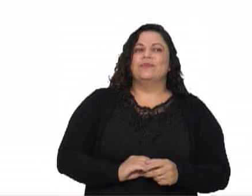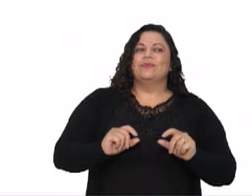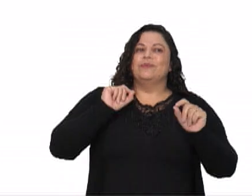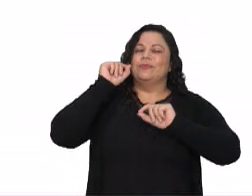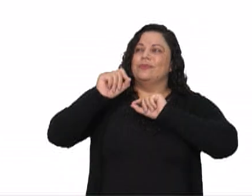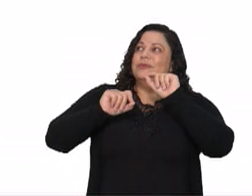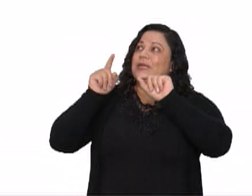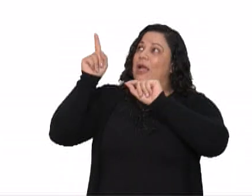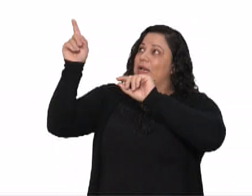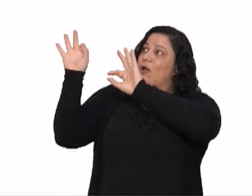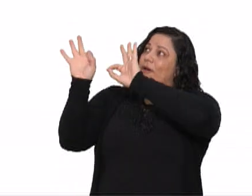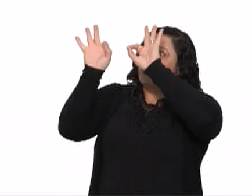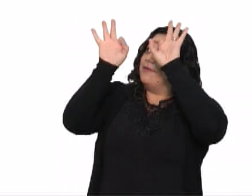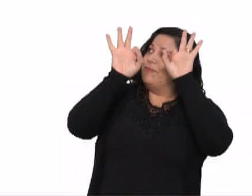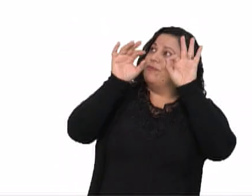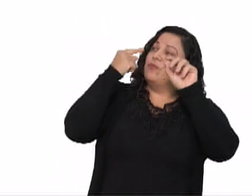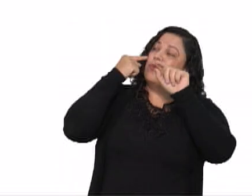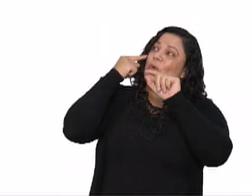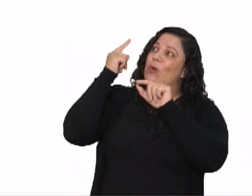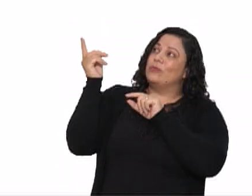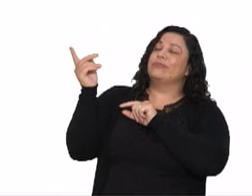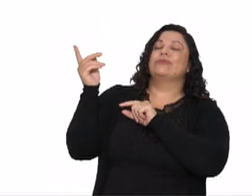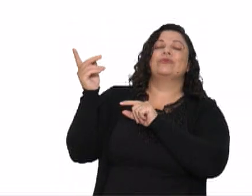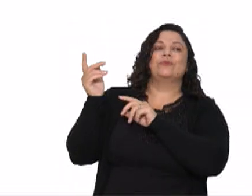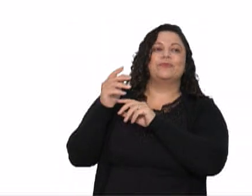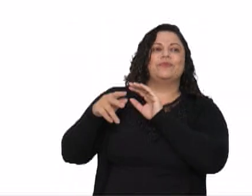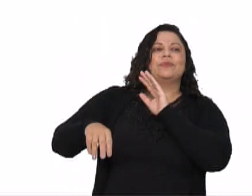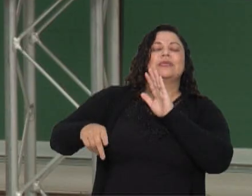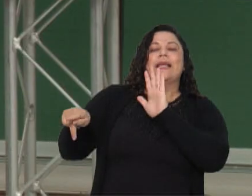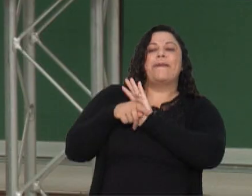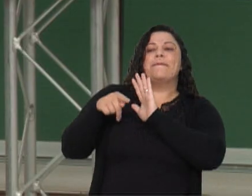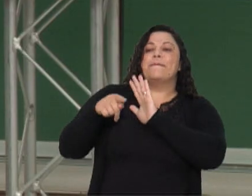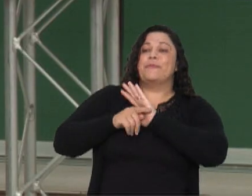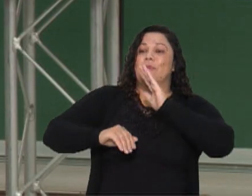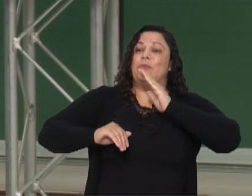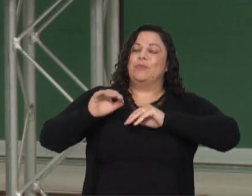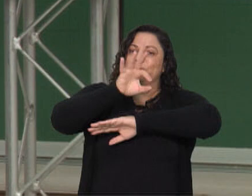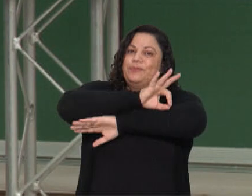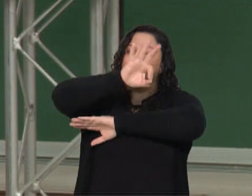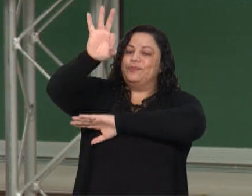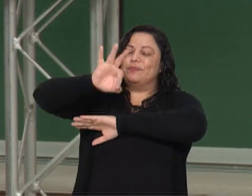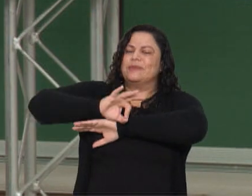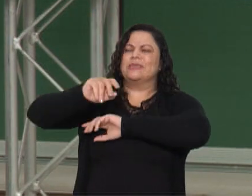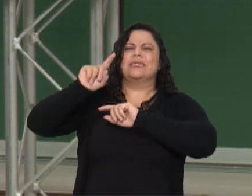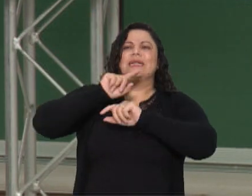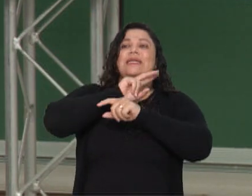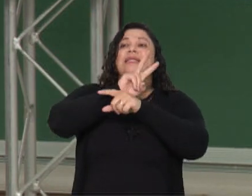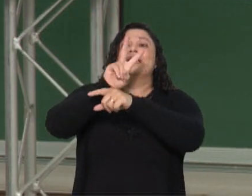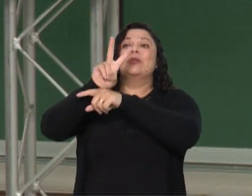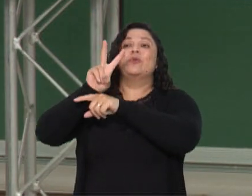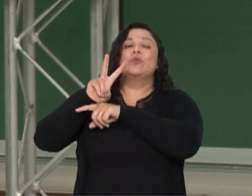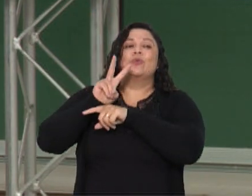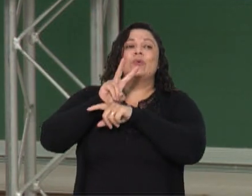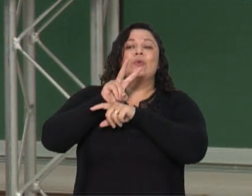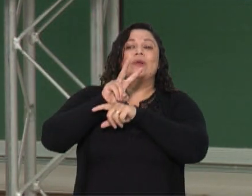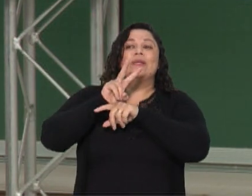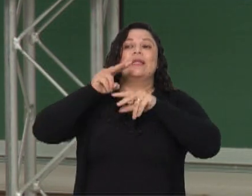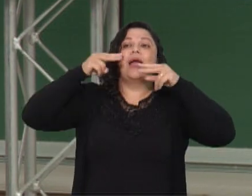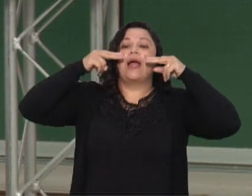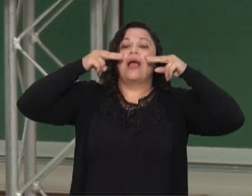Belvedere, pessoal, é uma palavra da arquitetura em que fala que tem que preservar a